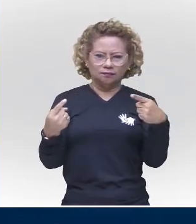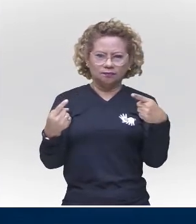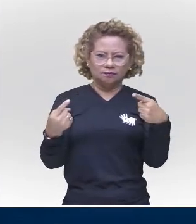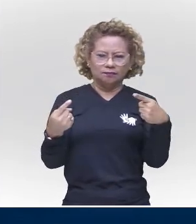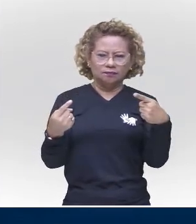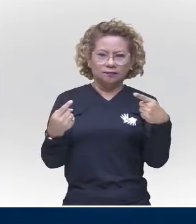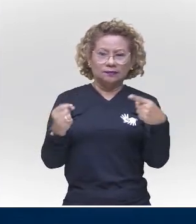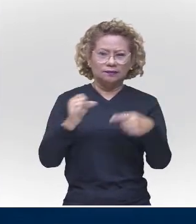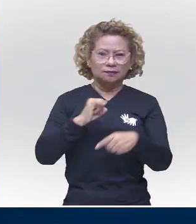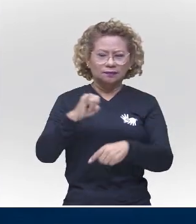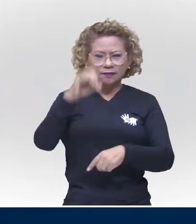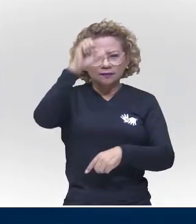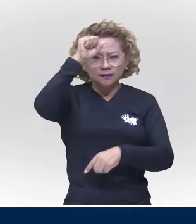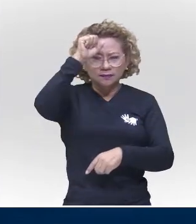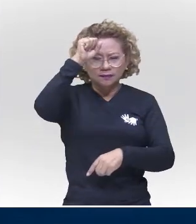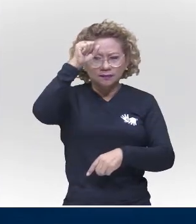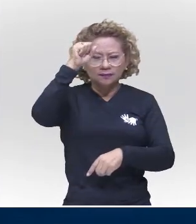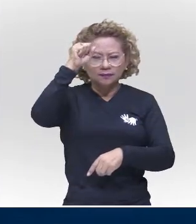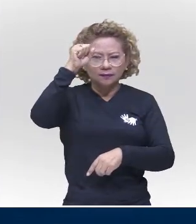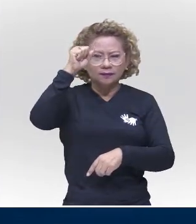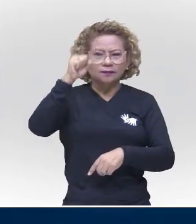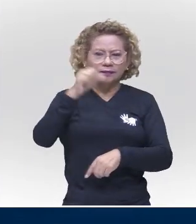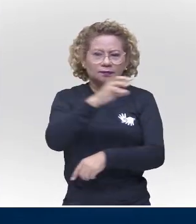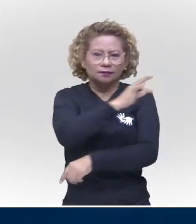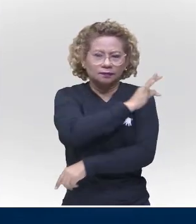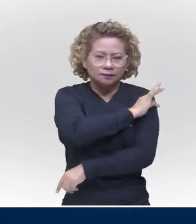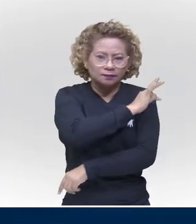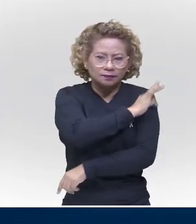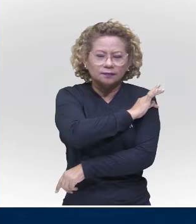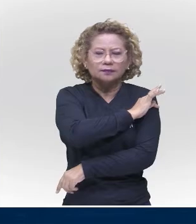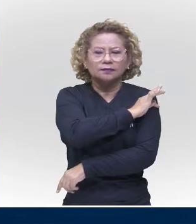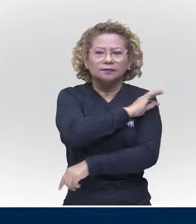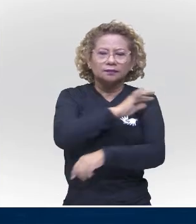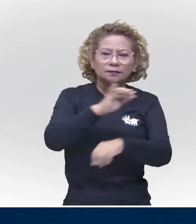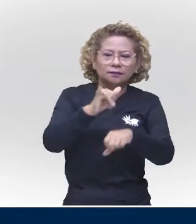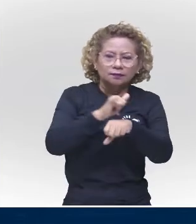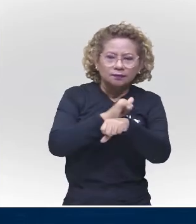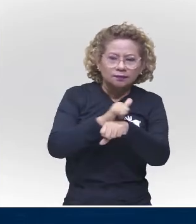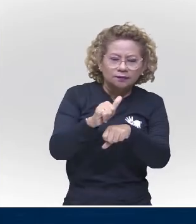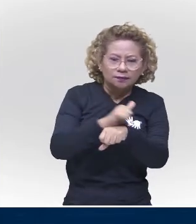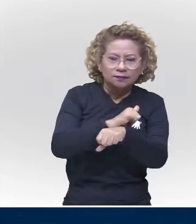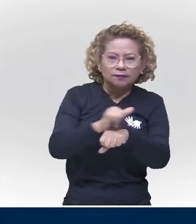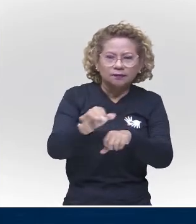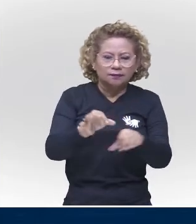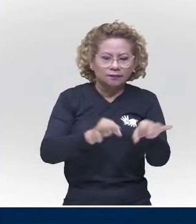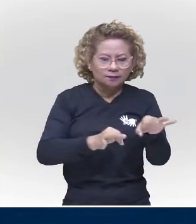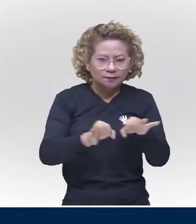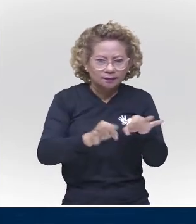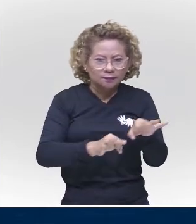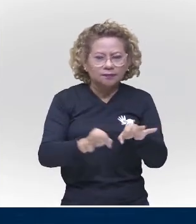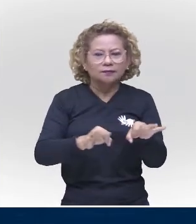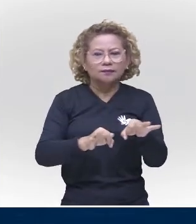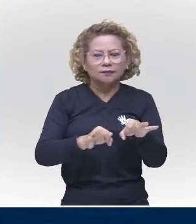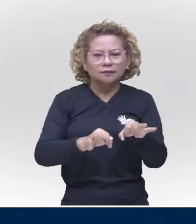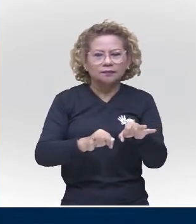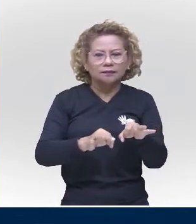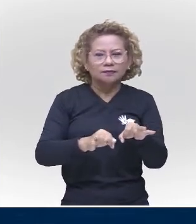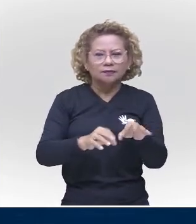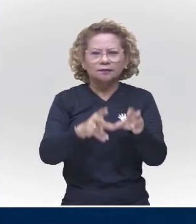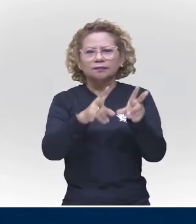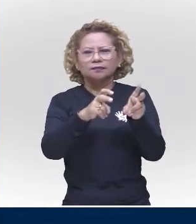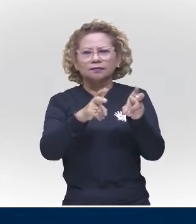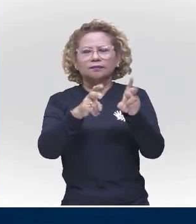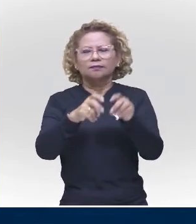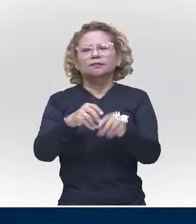aprendeu realmente todas as técnicas, já dá para a gente perceber, né, que ele vai vencer somente pelo